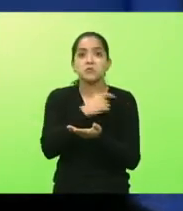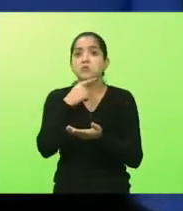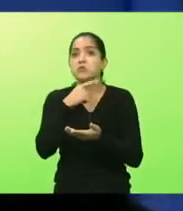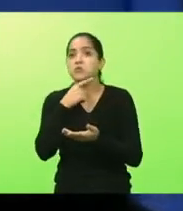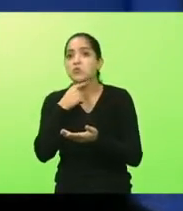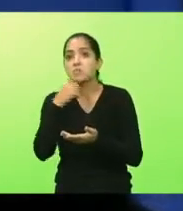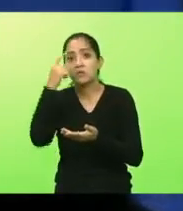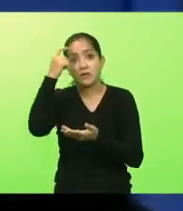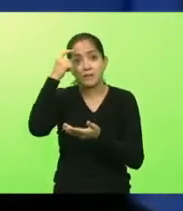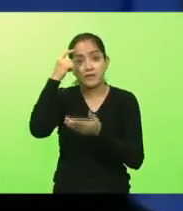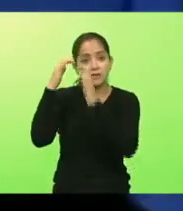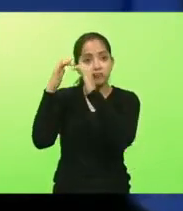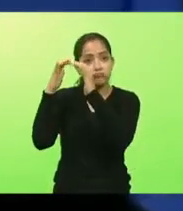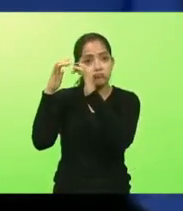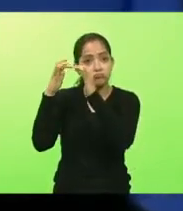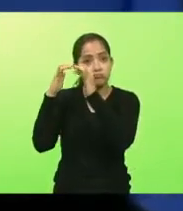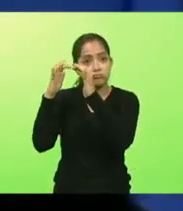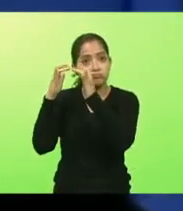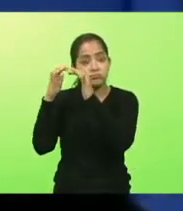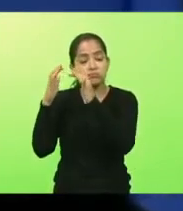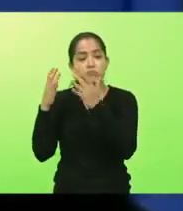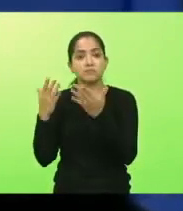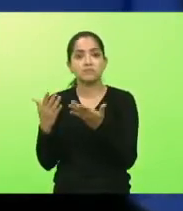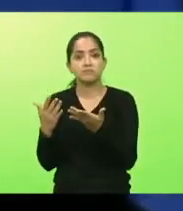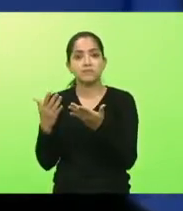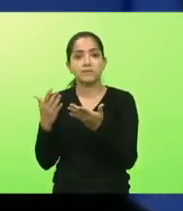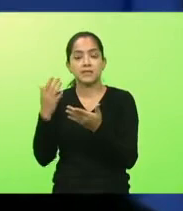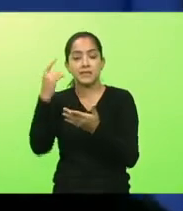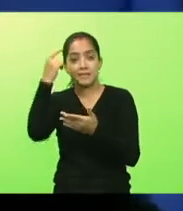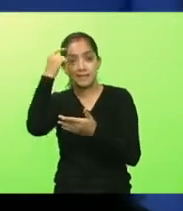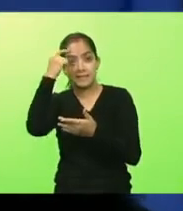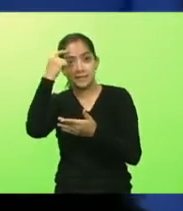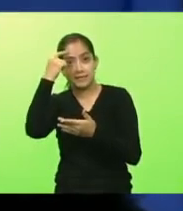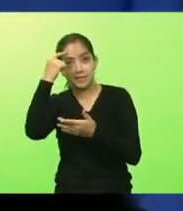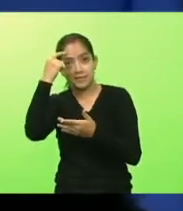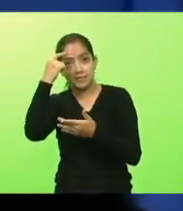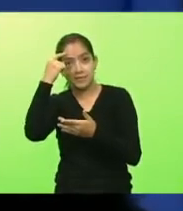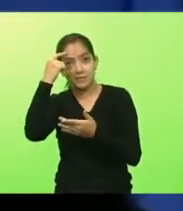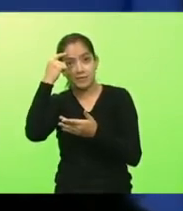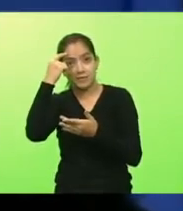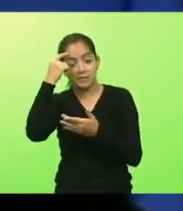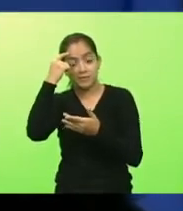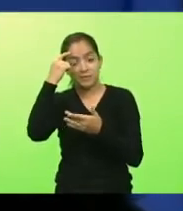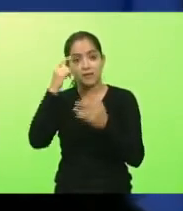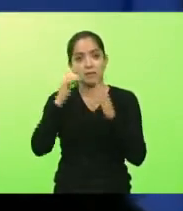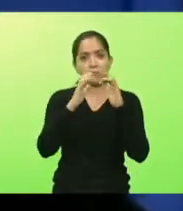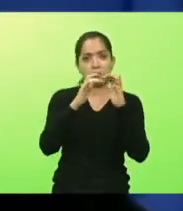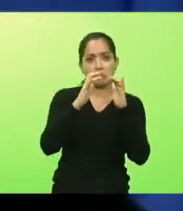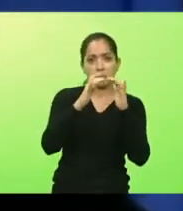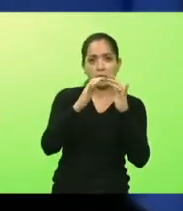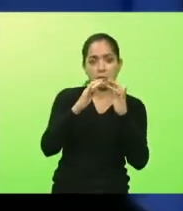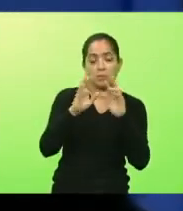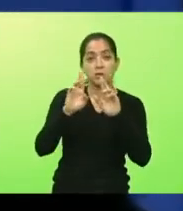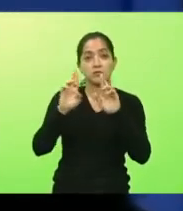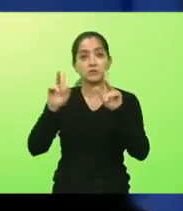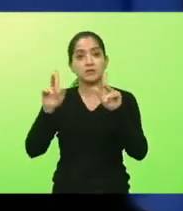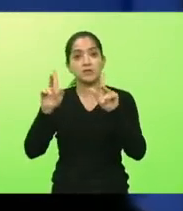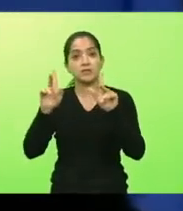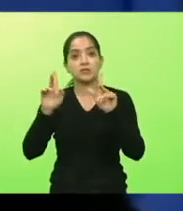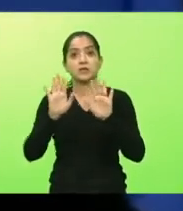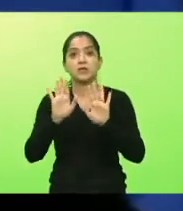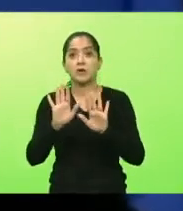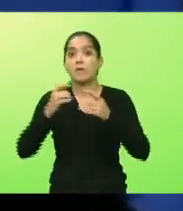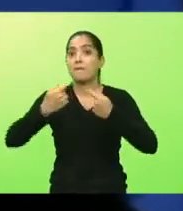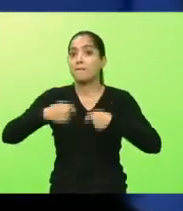pensar. Porque ter pensamentos e pensar são duas coisas bem diferentes. Então, a gente